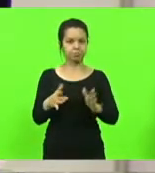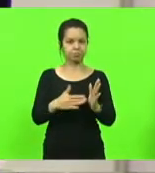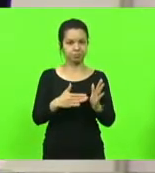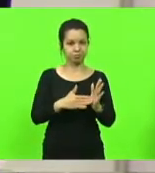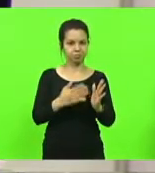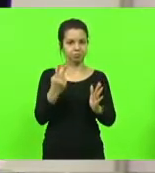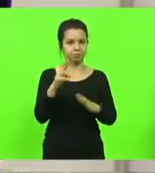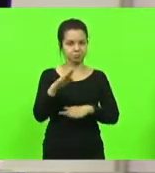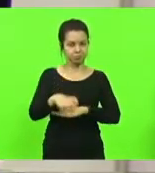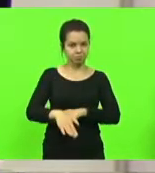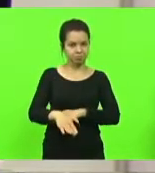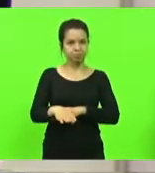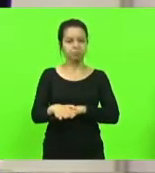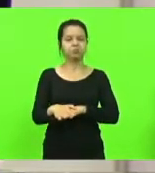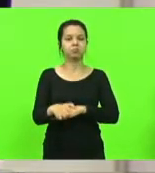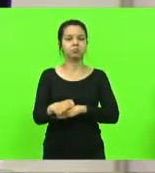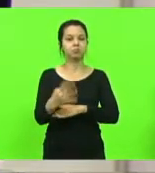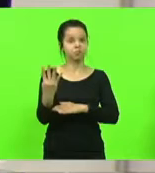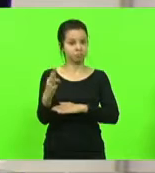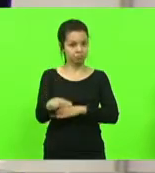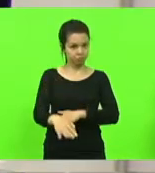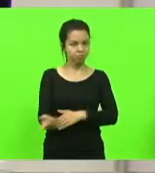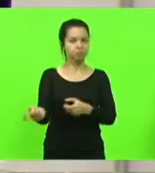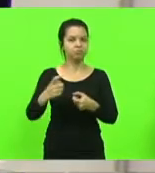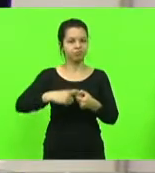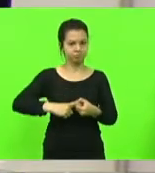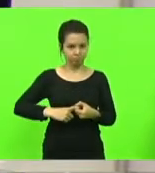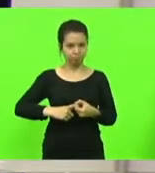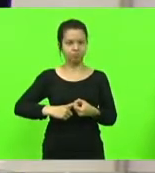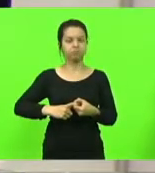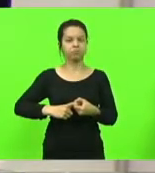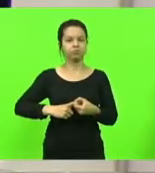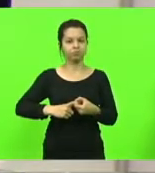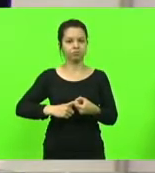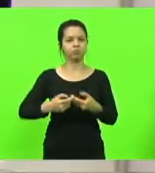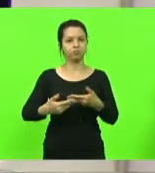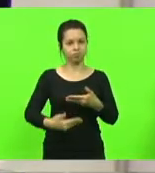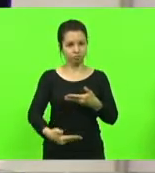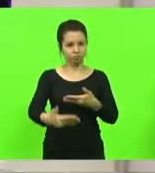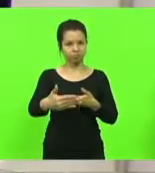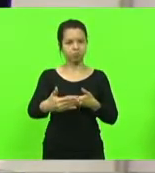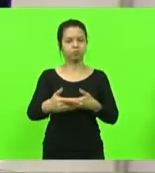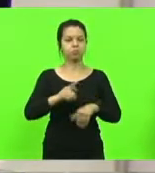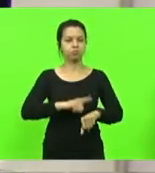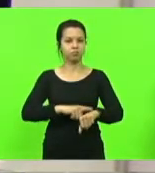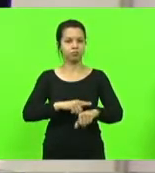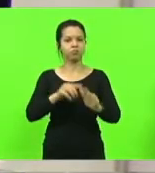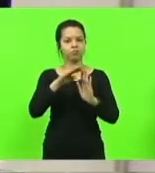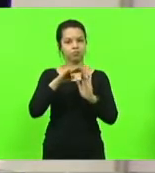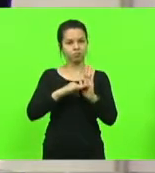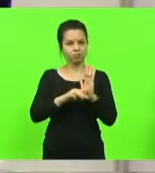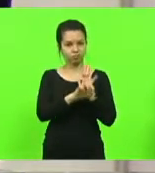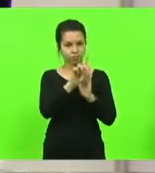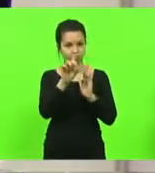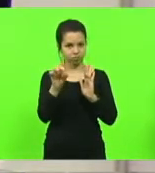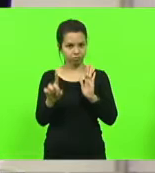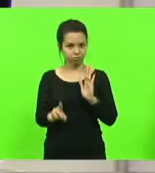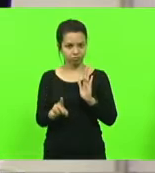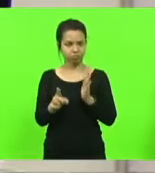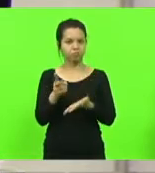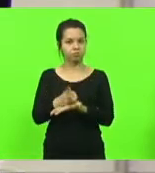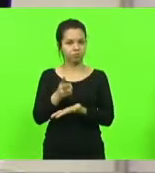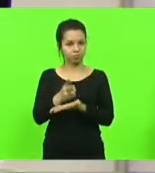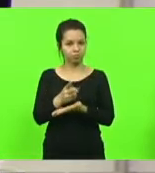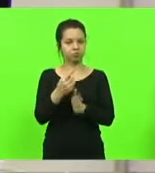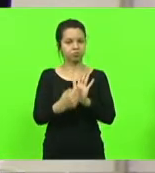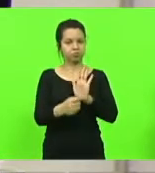horas. Reaberta a sessão, o senhor presidente adentrou no horário, no próximo horário. Ordem do dia. Foi mantido o veto parcial em